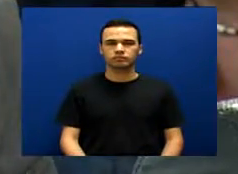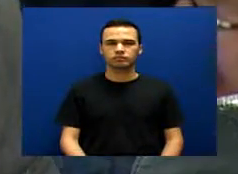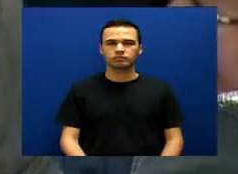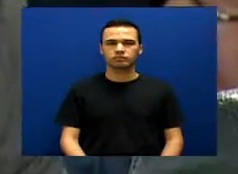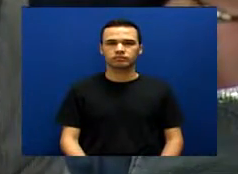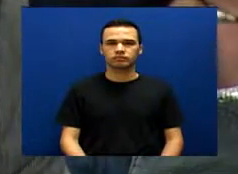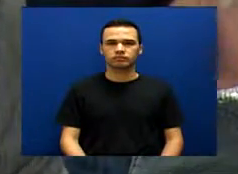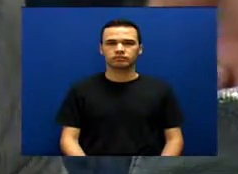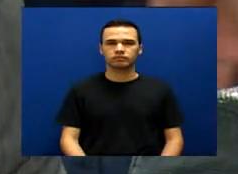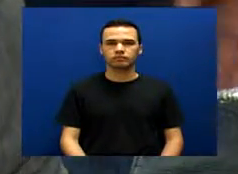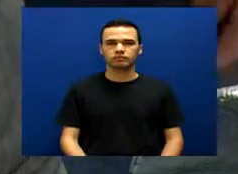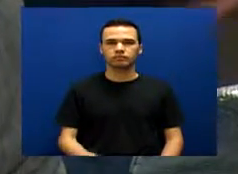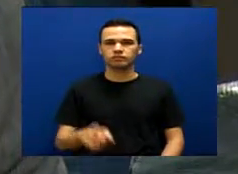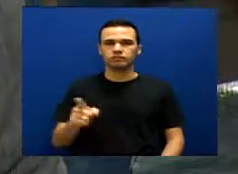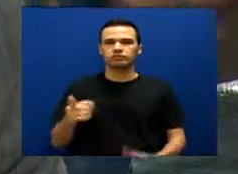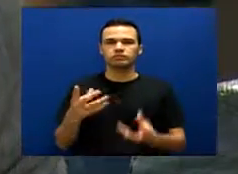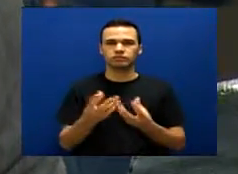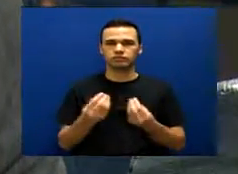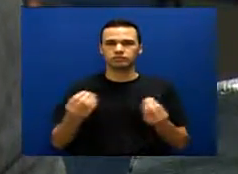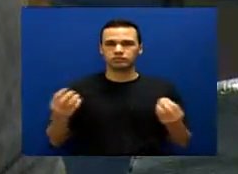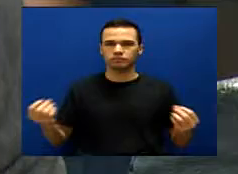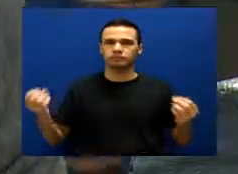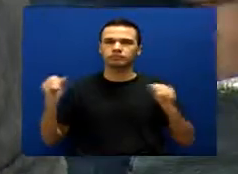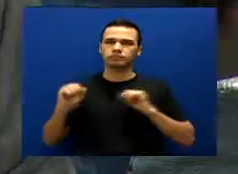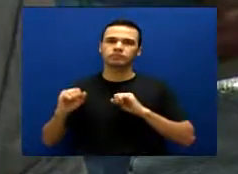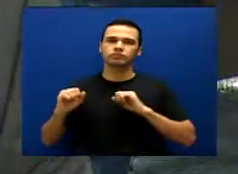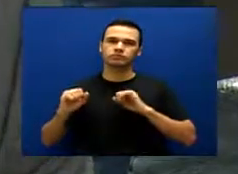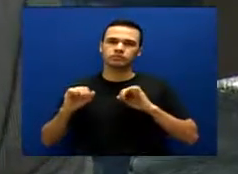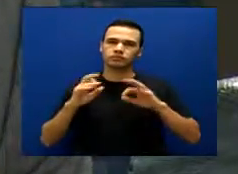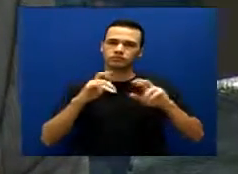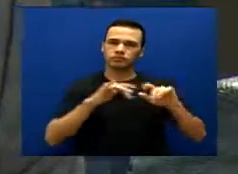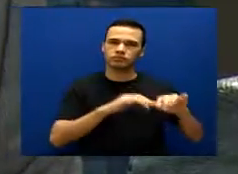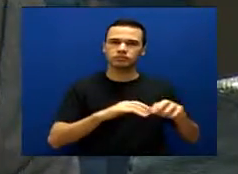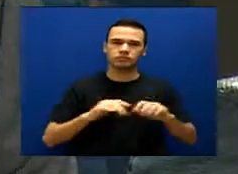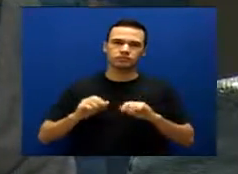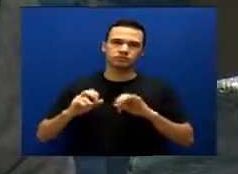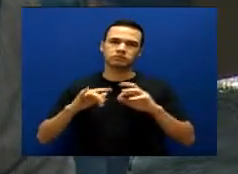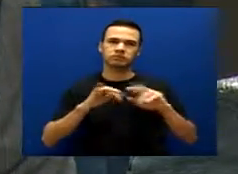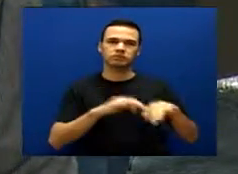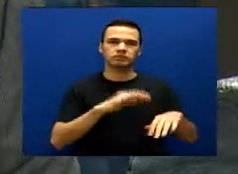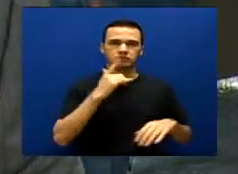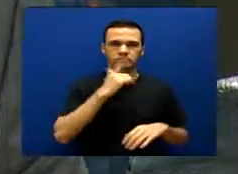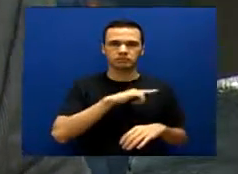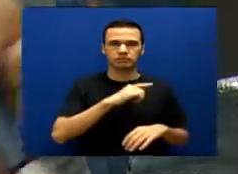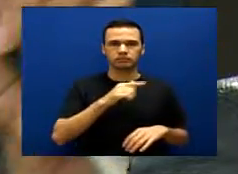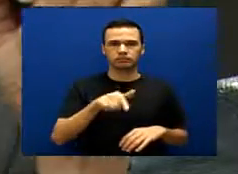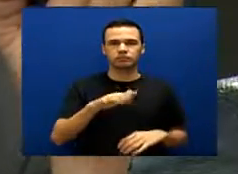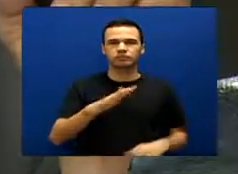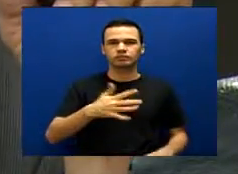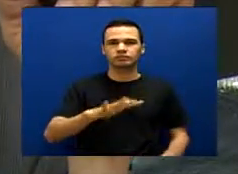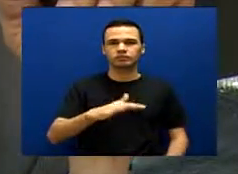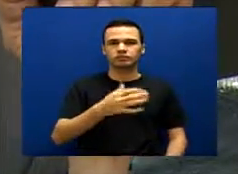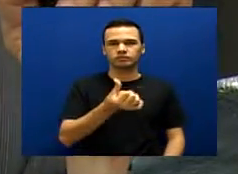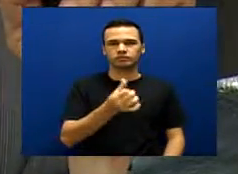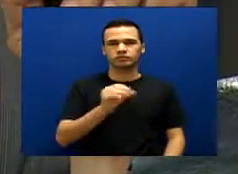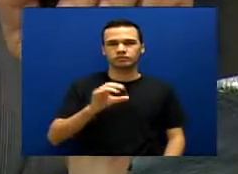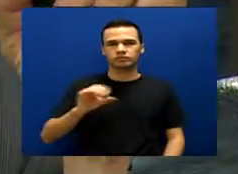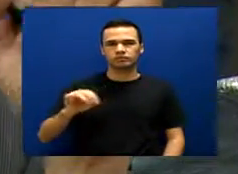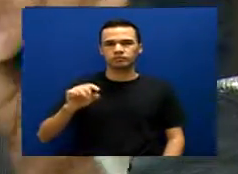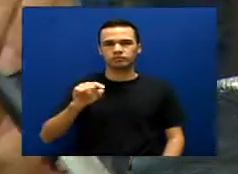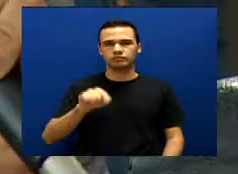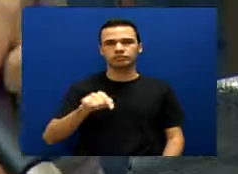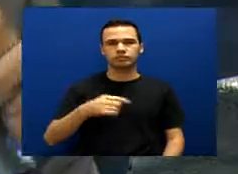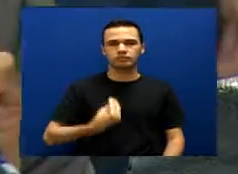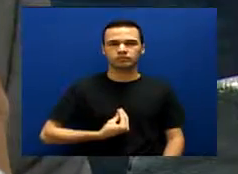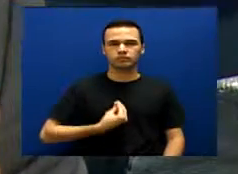de quantas vidas foram alcançadas? Mais de 600 vidas